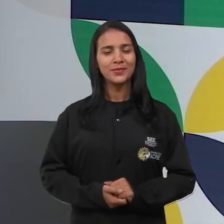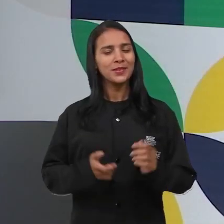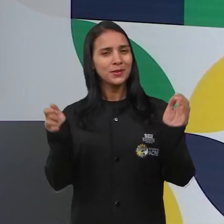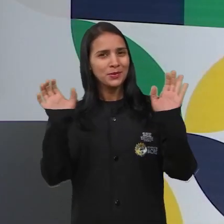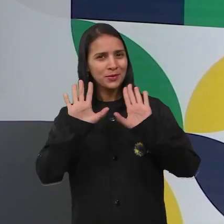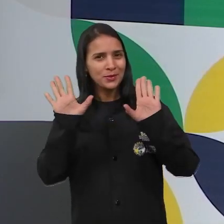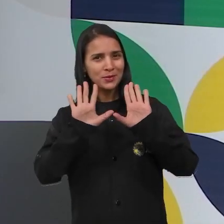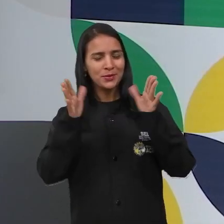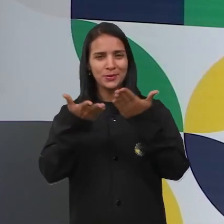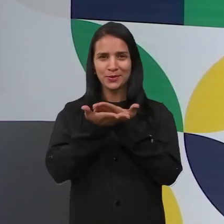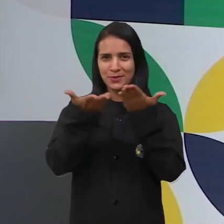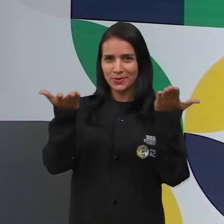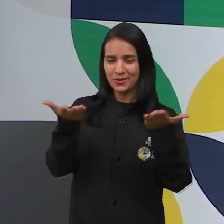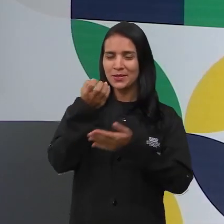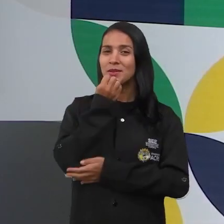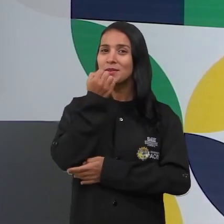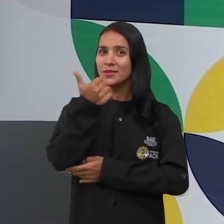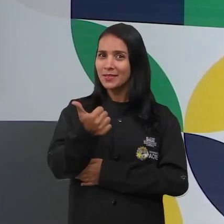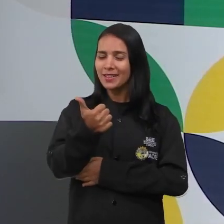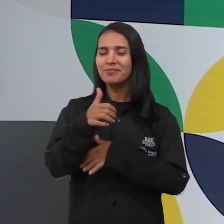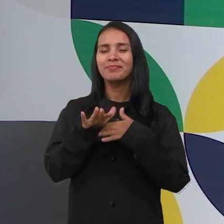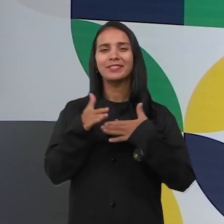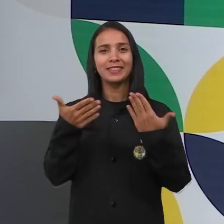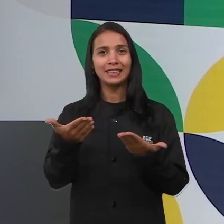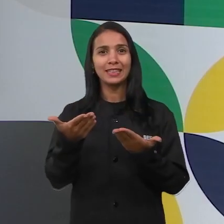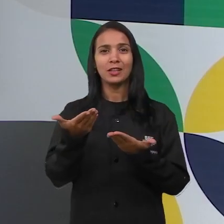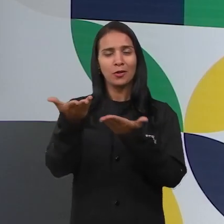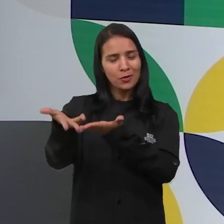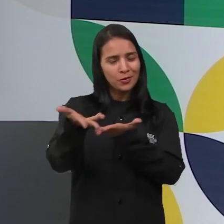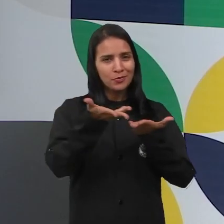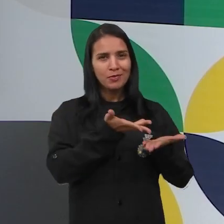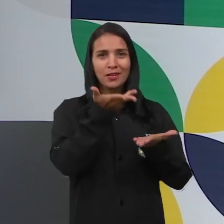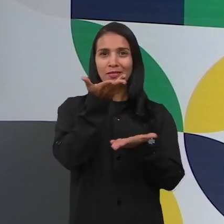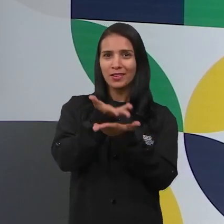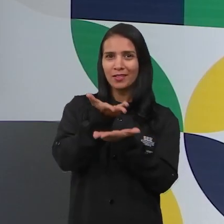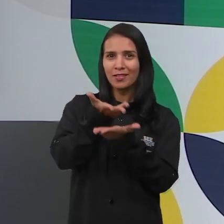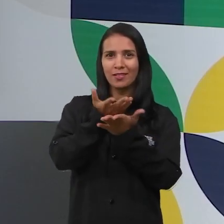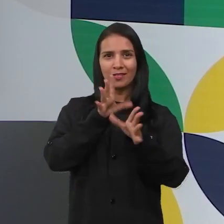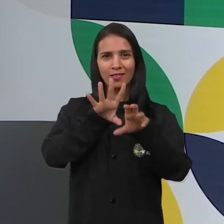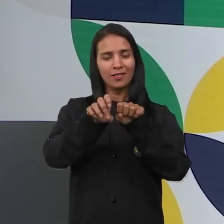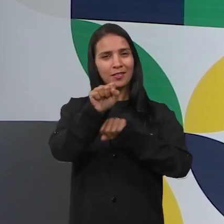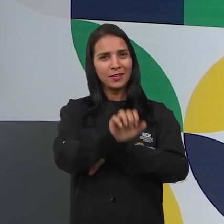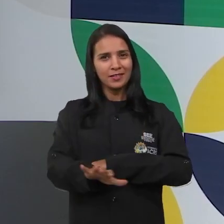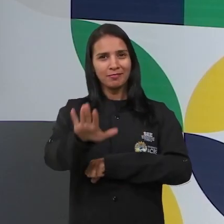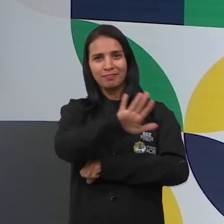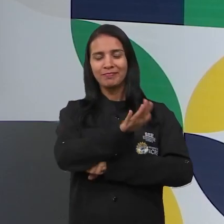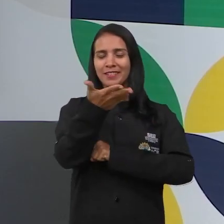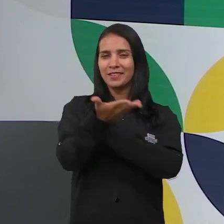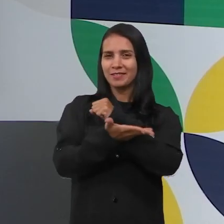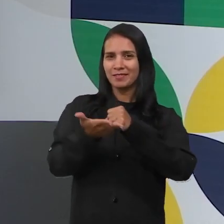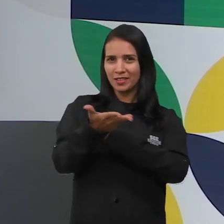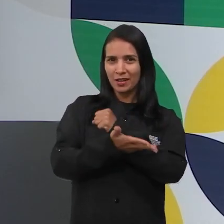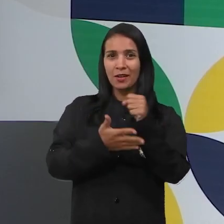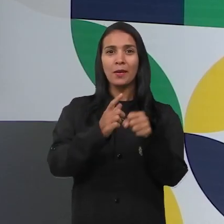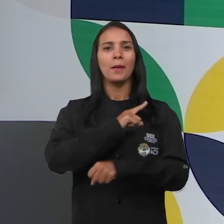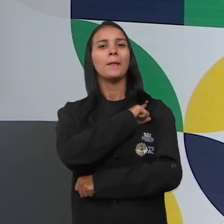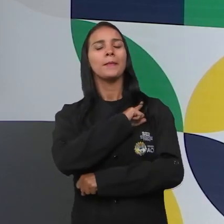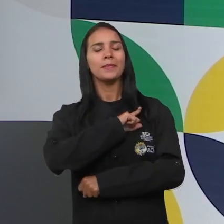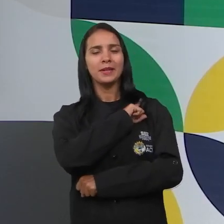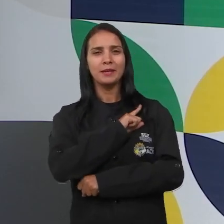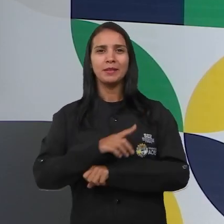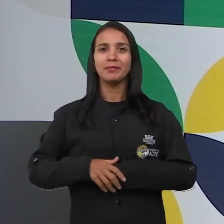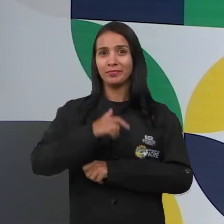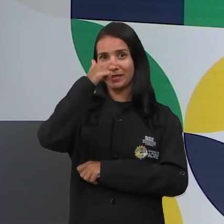Olá, tudo bem, pessoal? Espero que sim. Sejam todos bem-vindos à nossa formação geral básica da primeira série. Eu